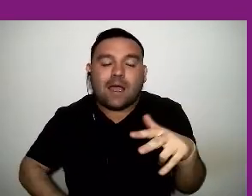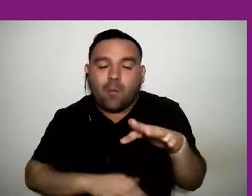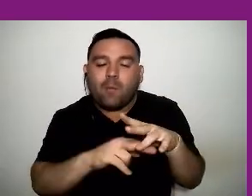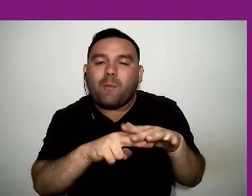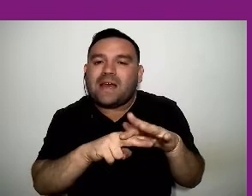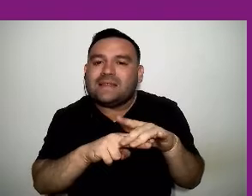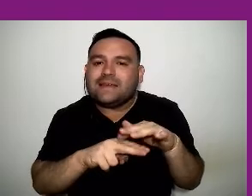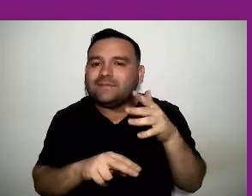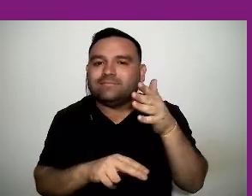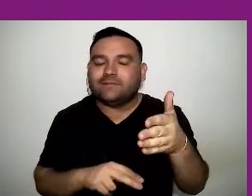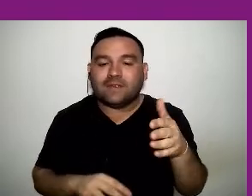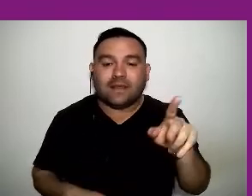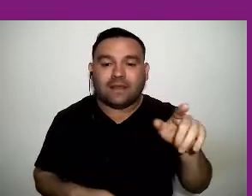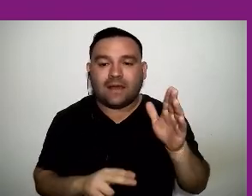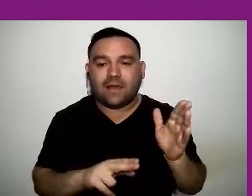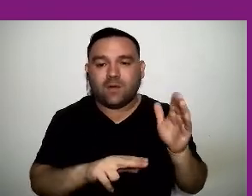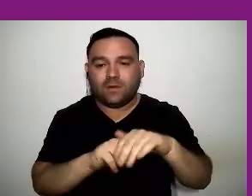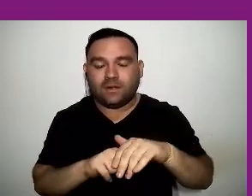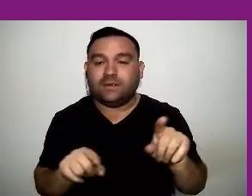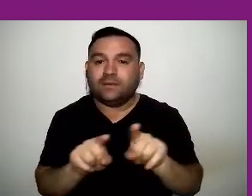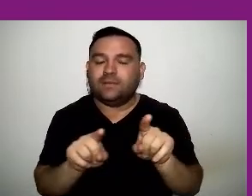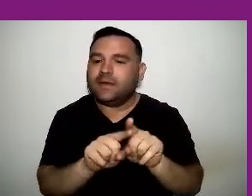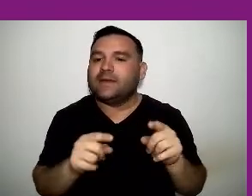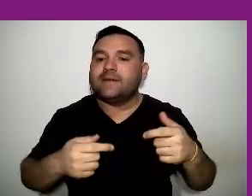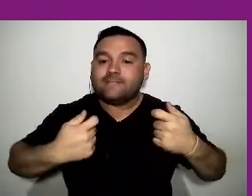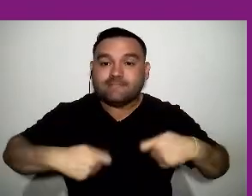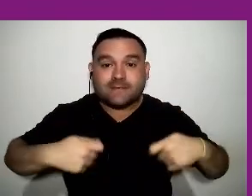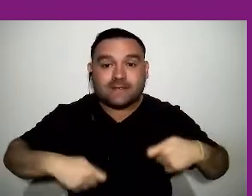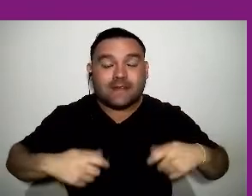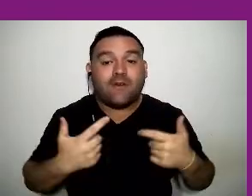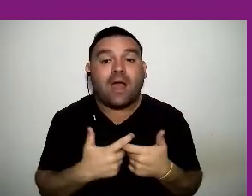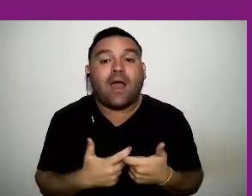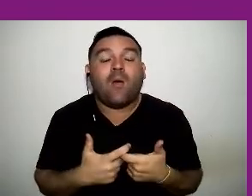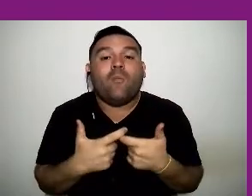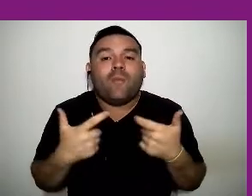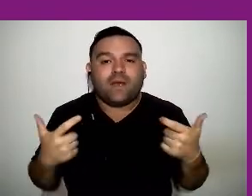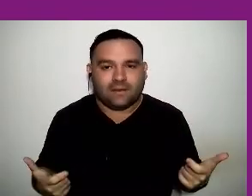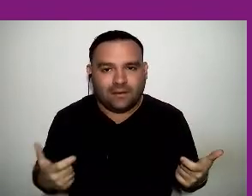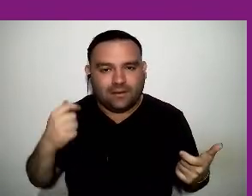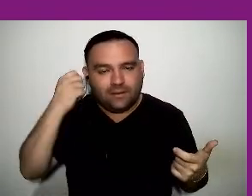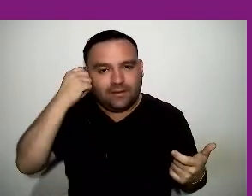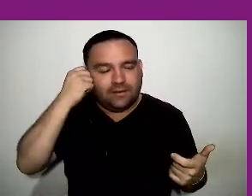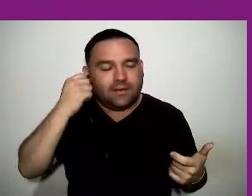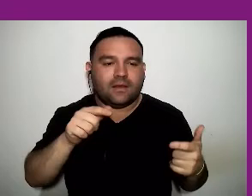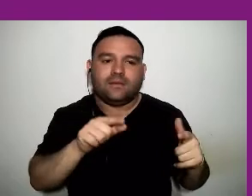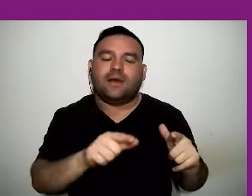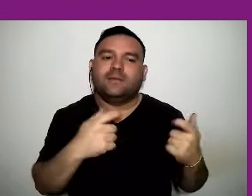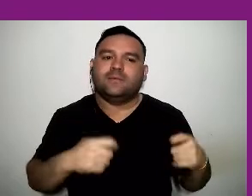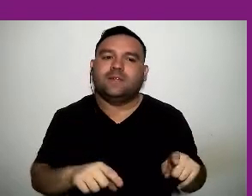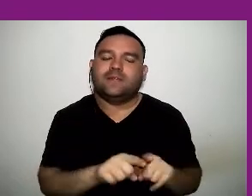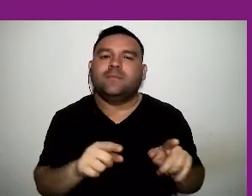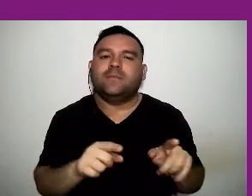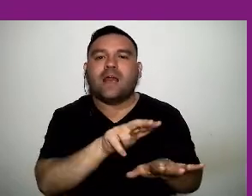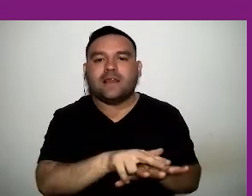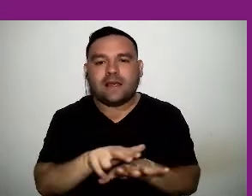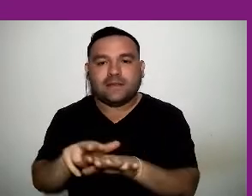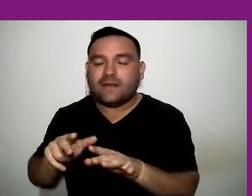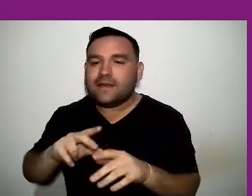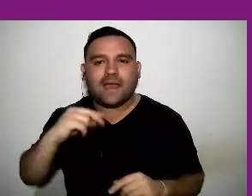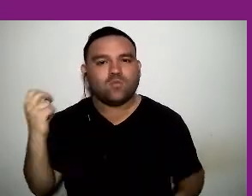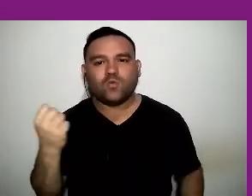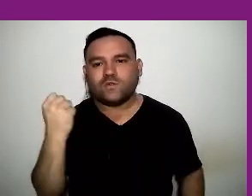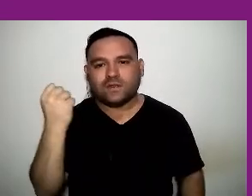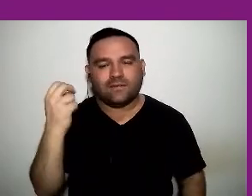pacientes. Na minha UTI, nós tivemos que expandir, não é, a unidade, os leitos, e era